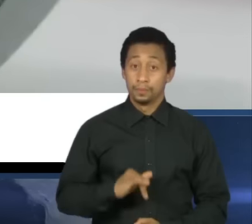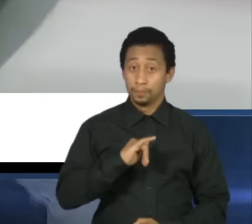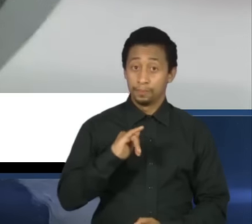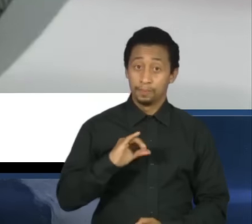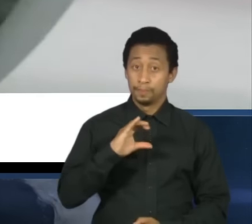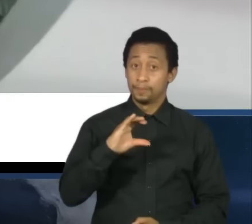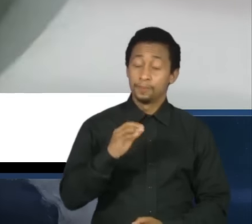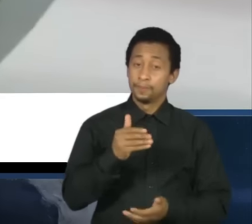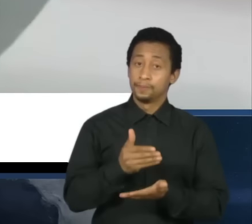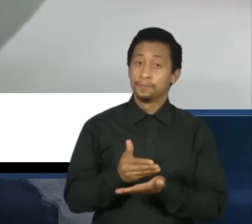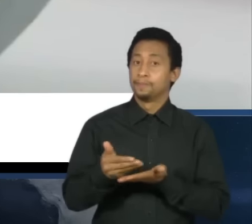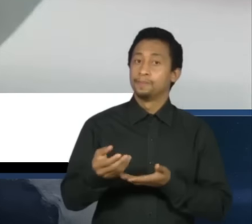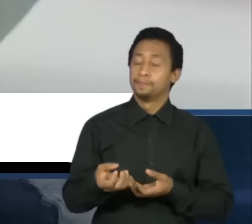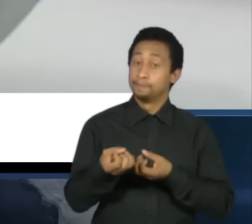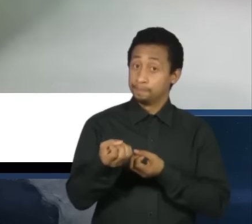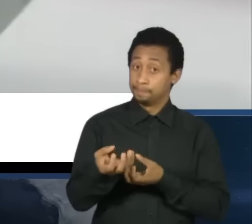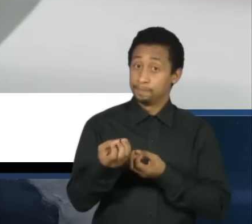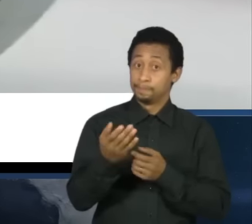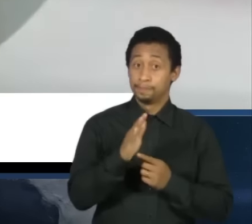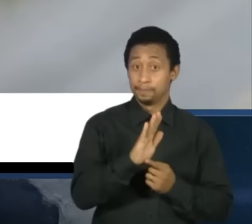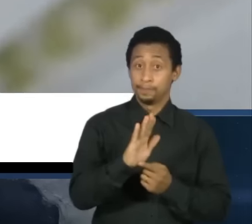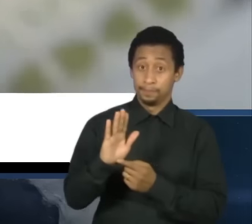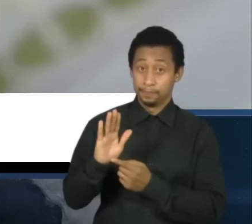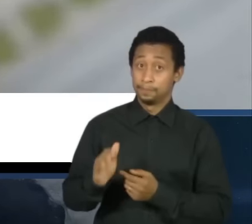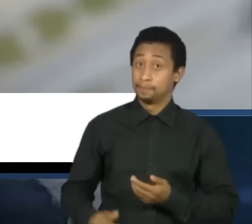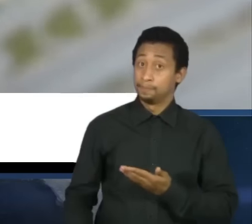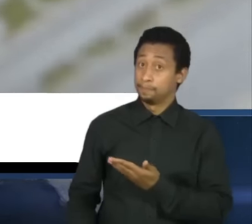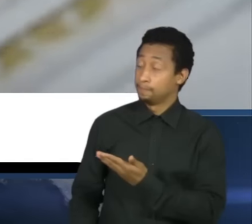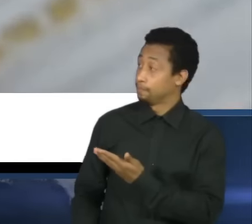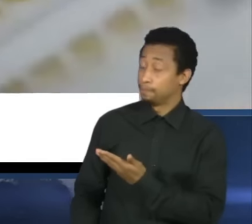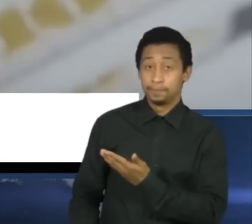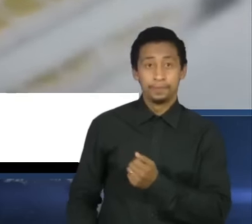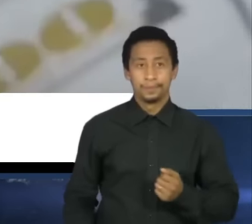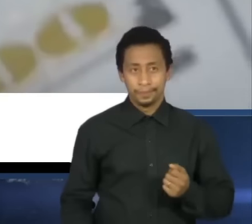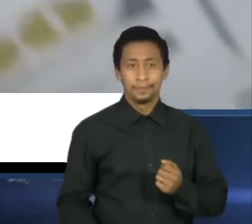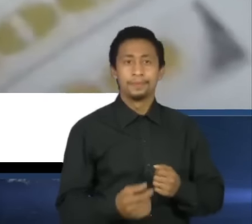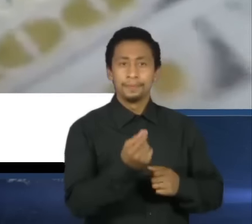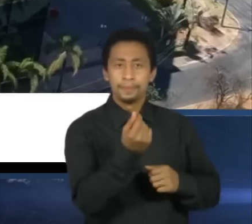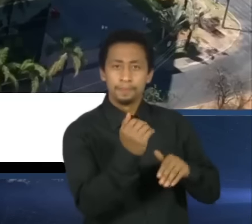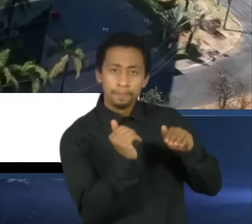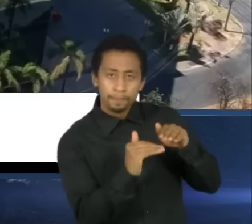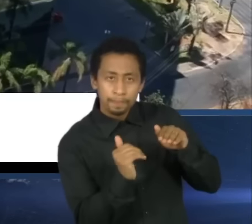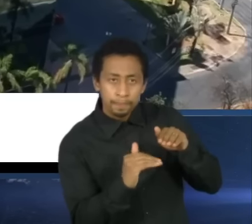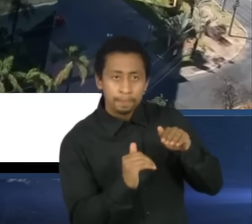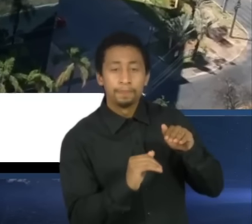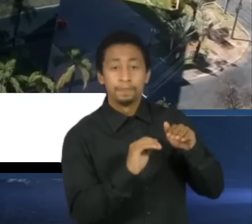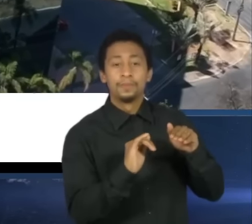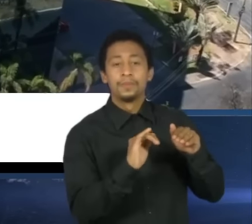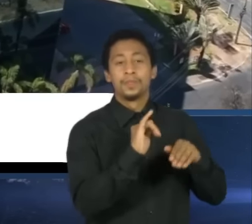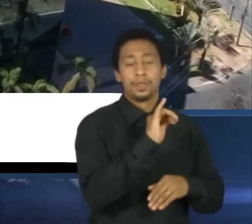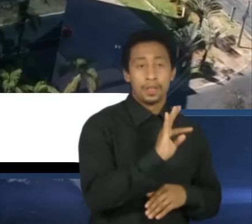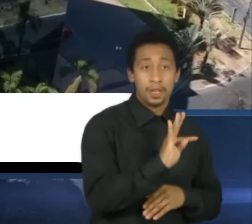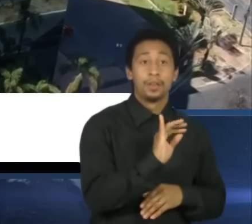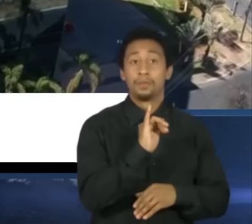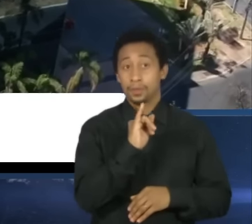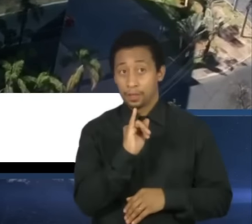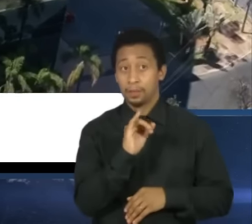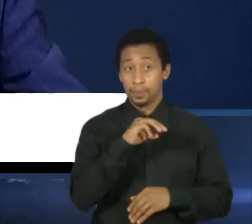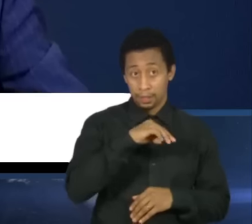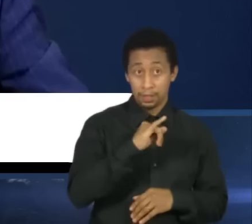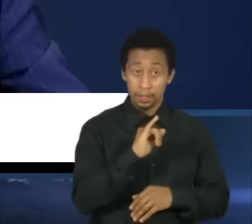Jornal da Cultura está começando e traz os seguintes destaques. Fundo Monetário Internacional decide fechar escritório no Brasil até o